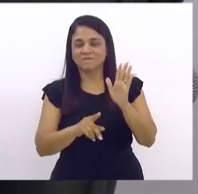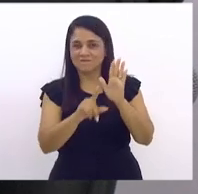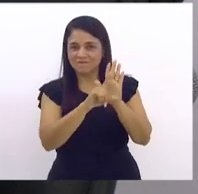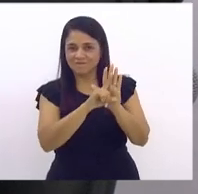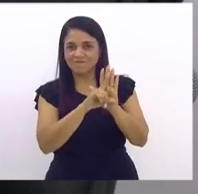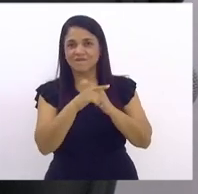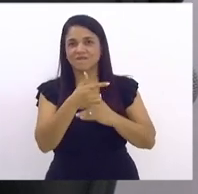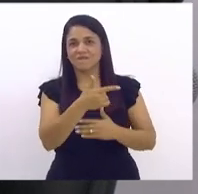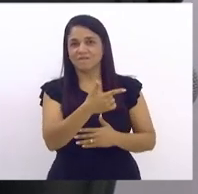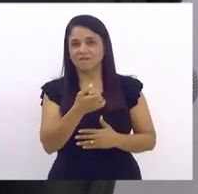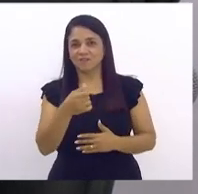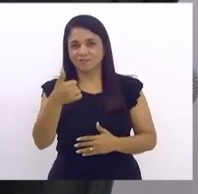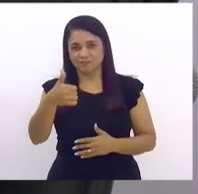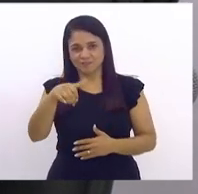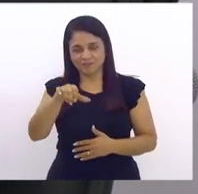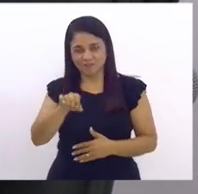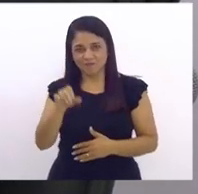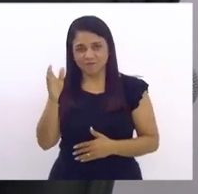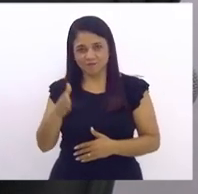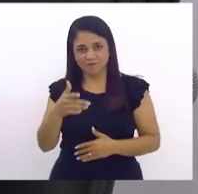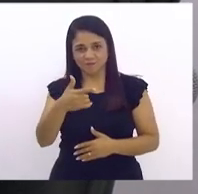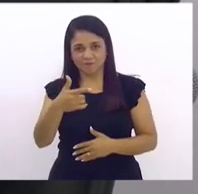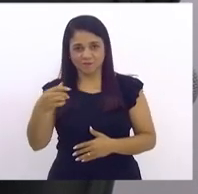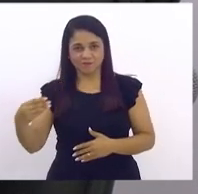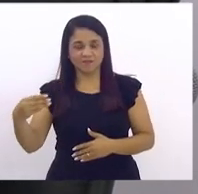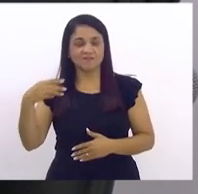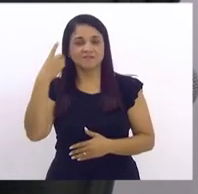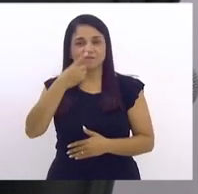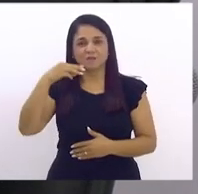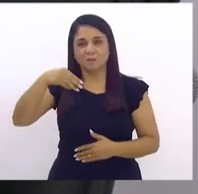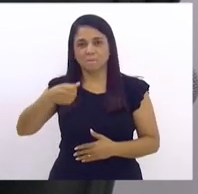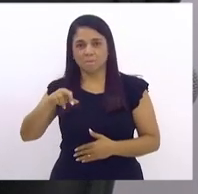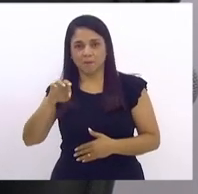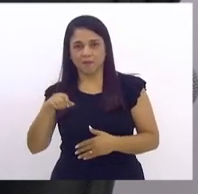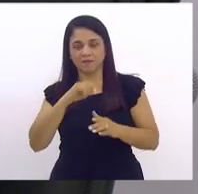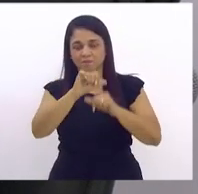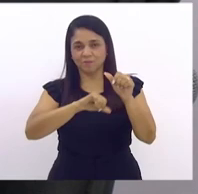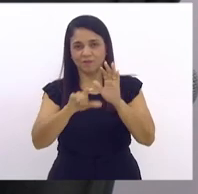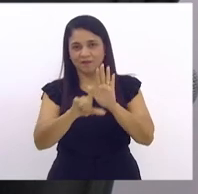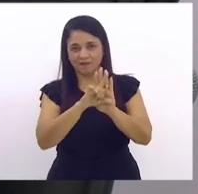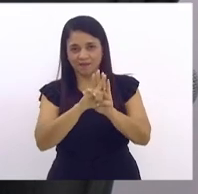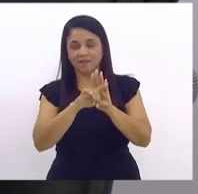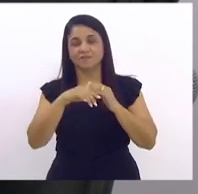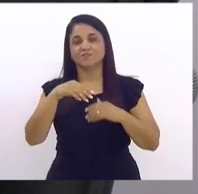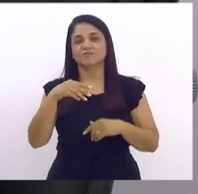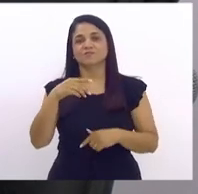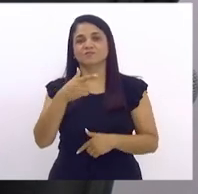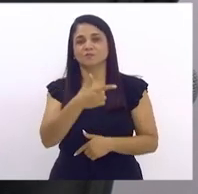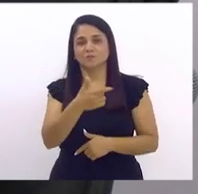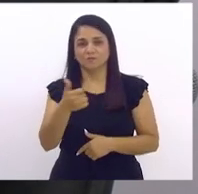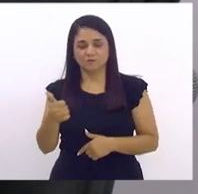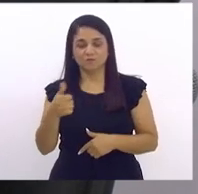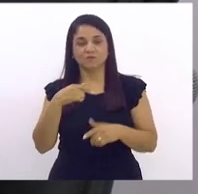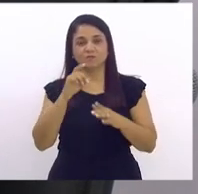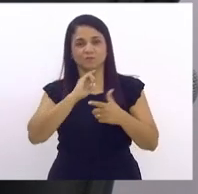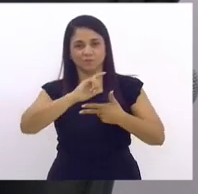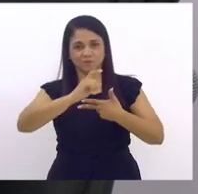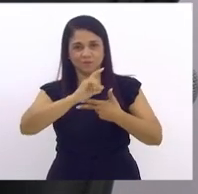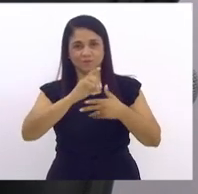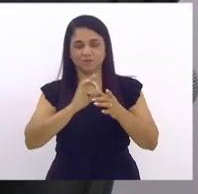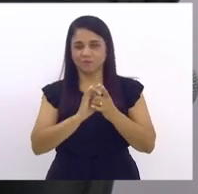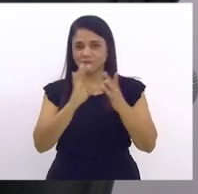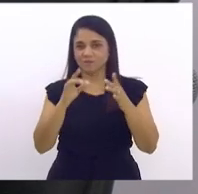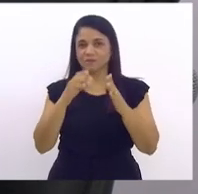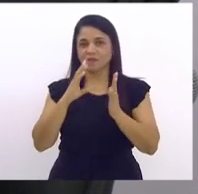2019 de 23, de autoria da deputada Marta Rocha, que altera a Lei 9.278, de 19 de maio de 21, que autoriza o Poder Executivo a consignar